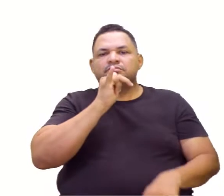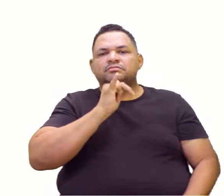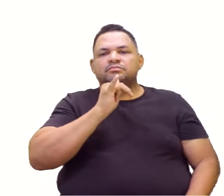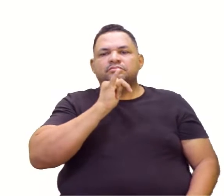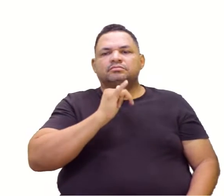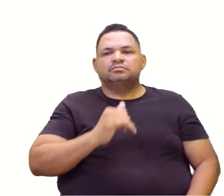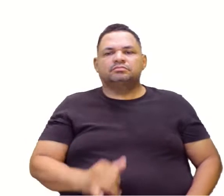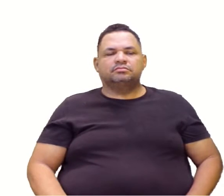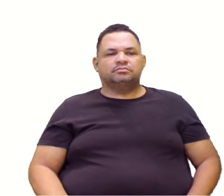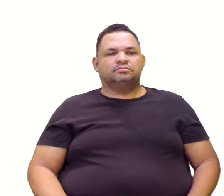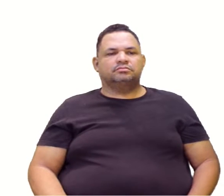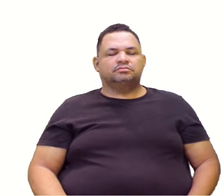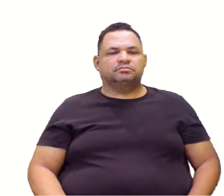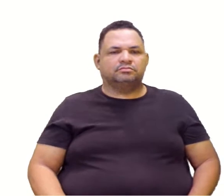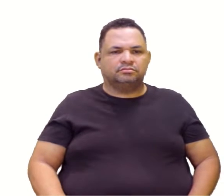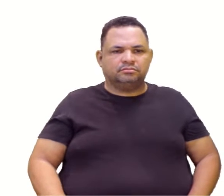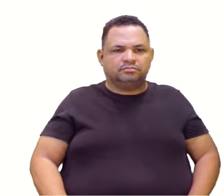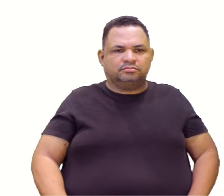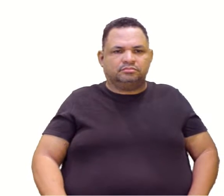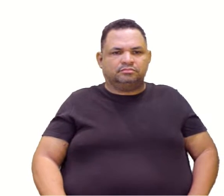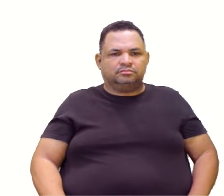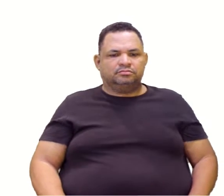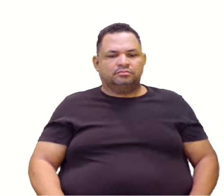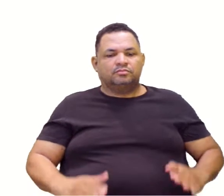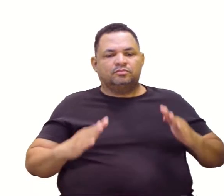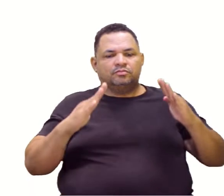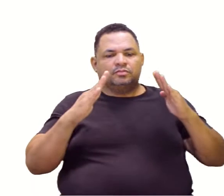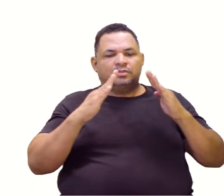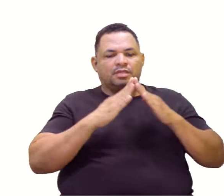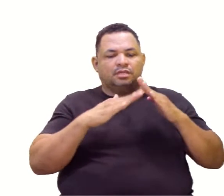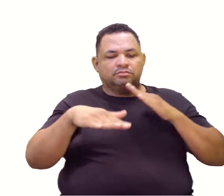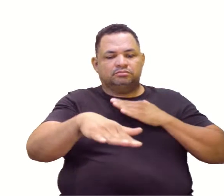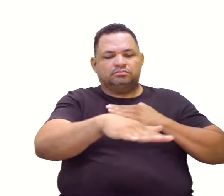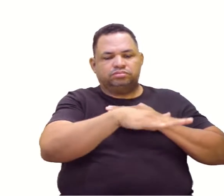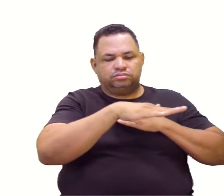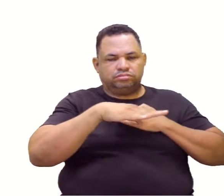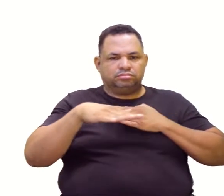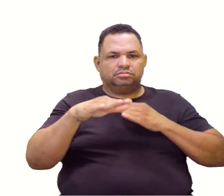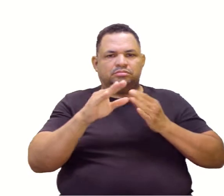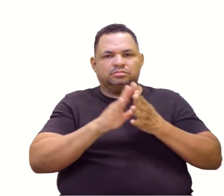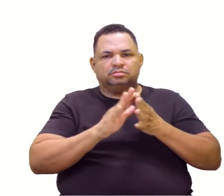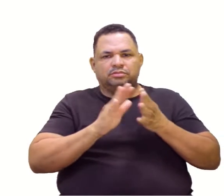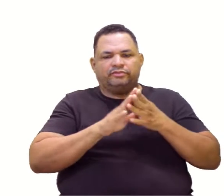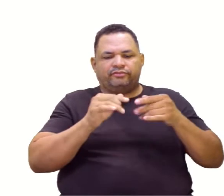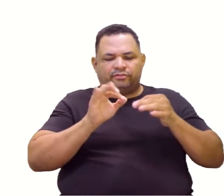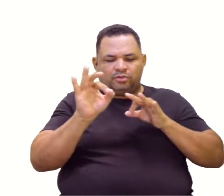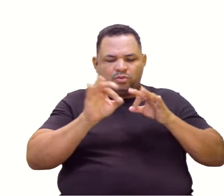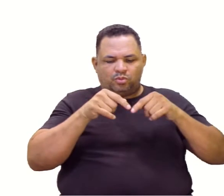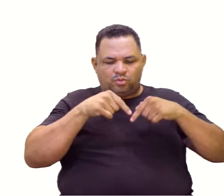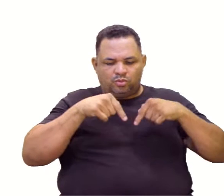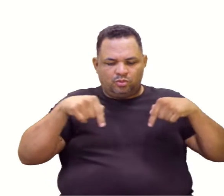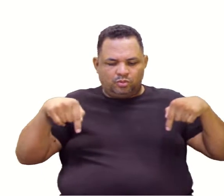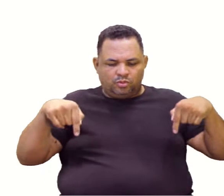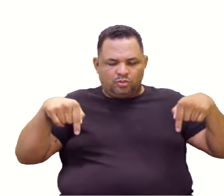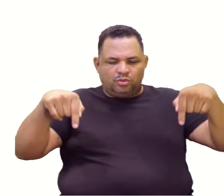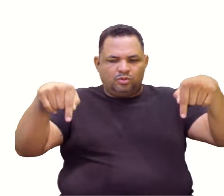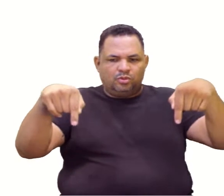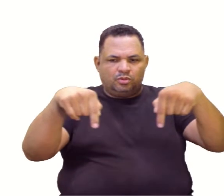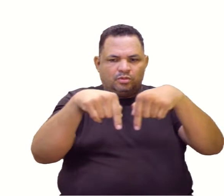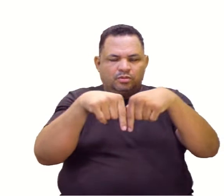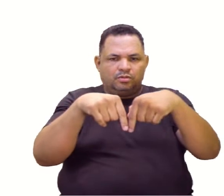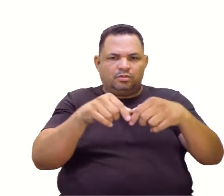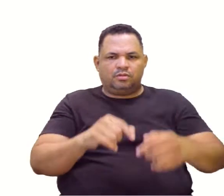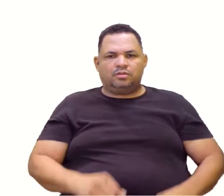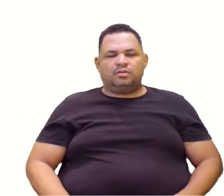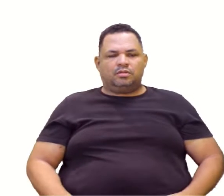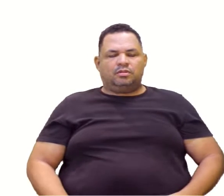exemplos? Vamos lá? Vamos dar uma praticada junto com vocês? O pátio de uma escola tem formato retangular. Aí, ó, vamos